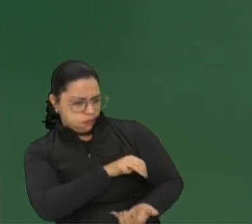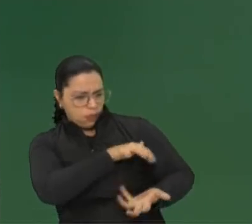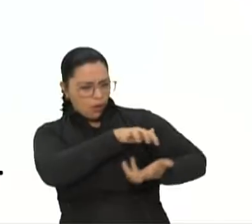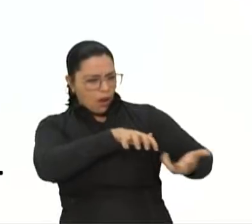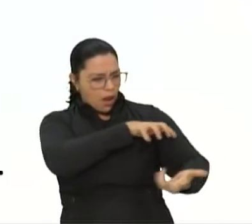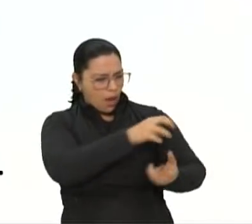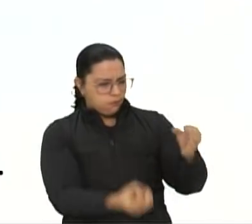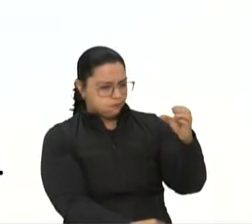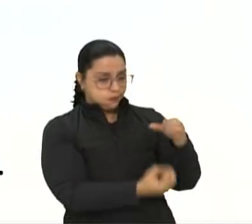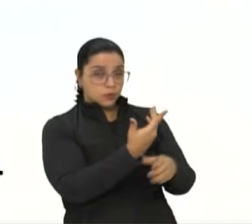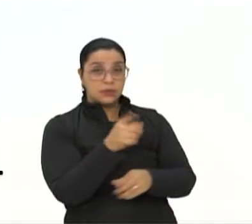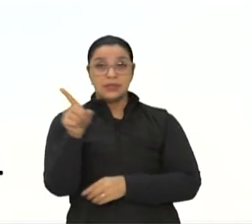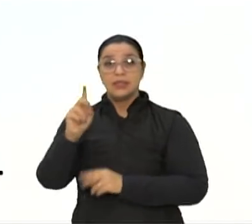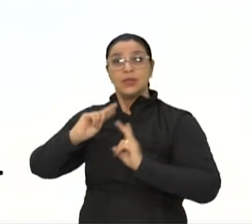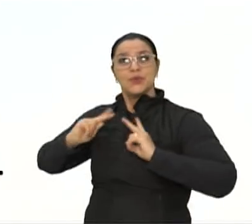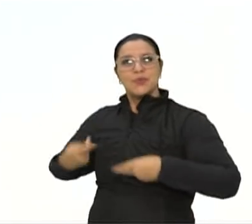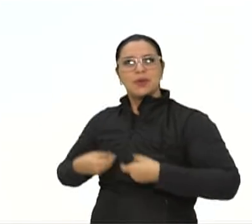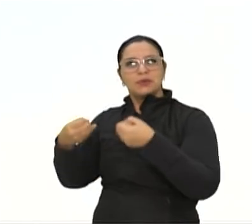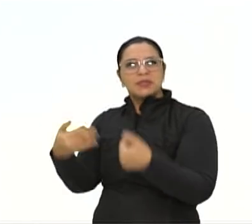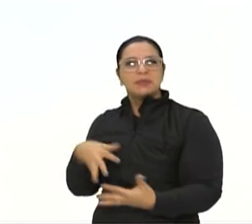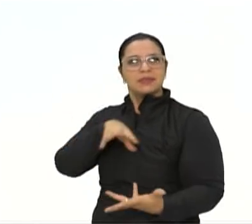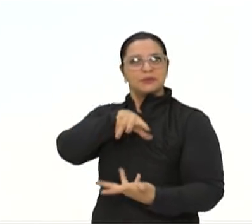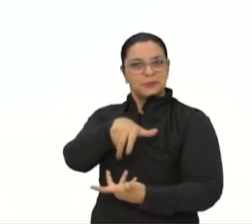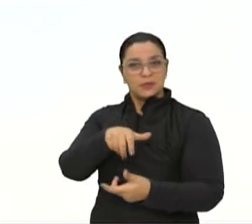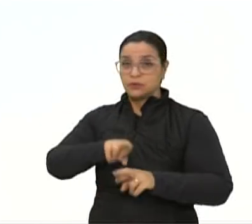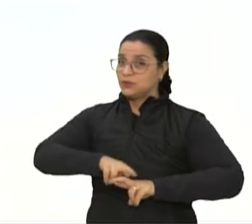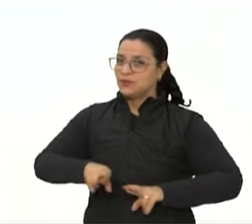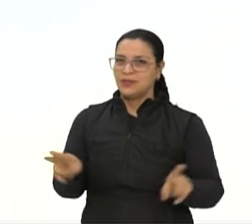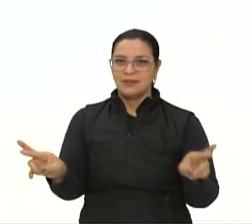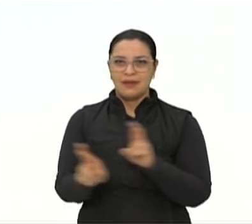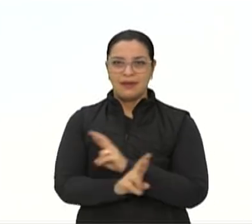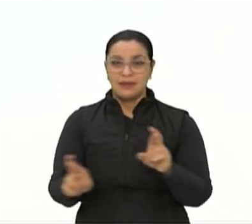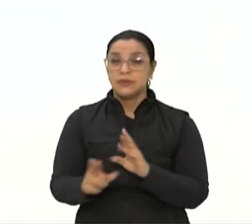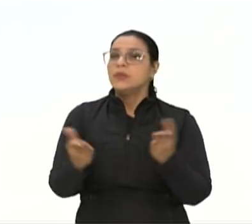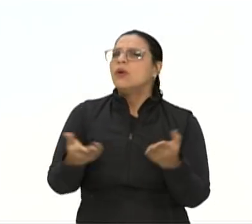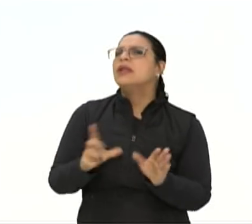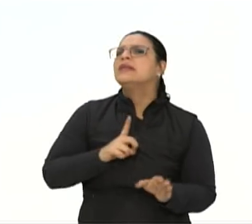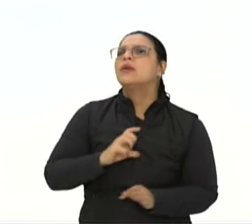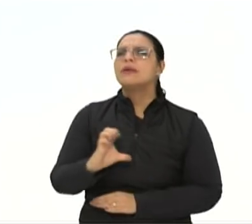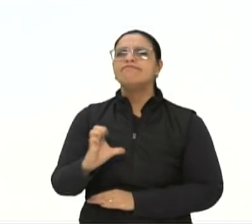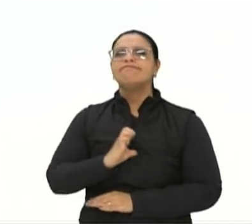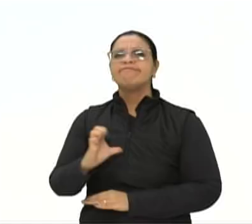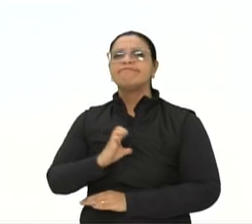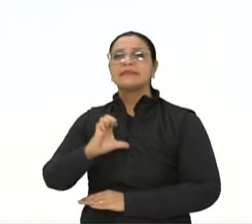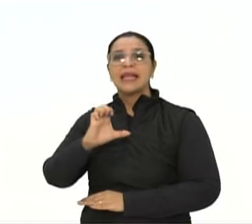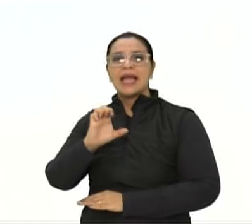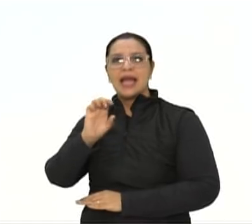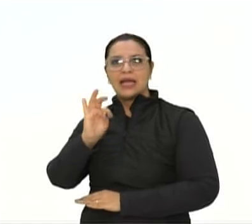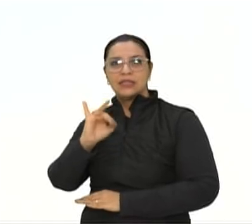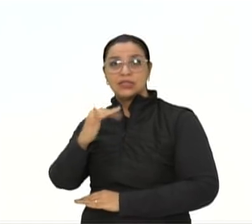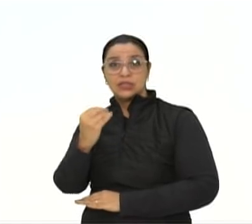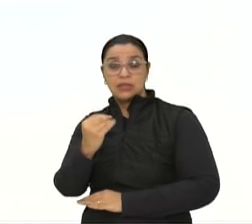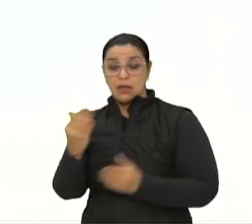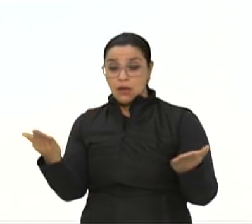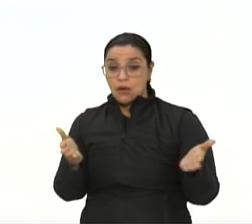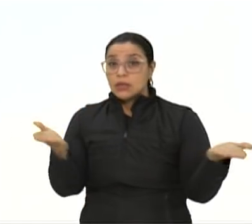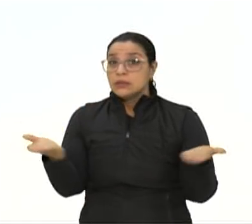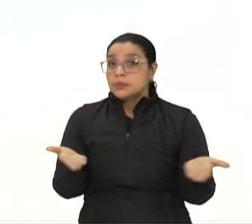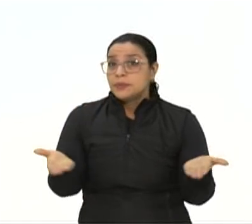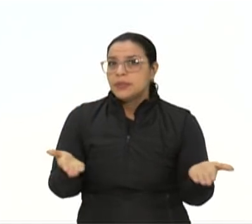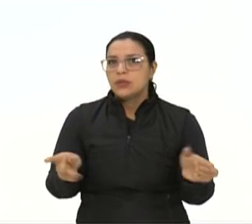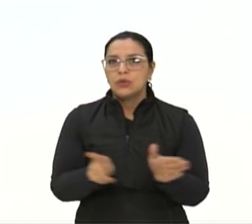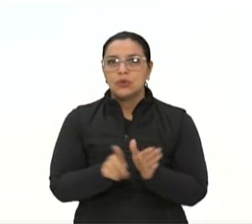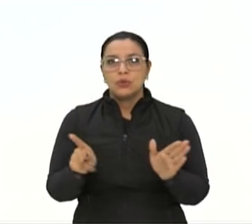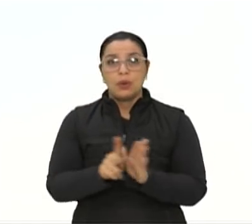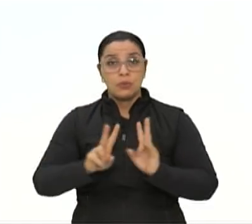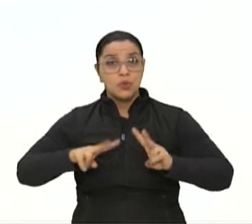ser humano explicando o mundo, tá? Essa relação aí. Então nós temos a ética, tá? Durante, né, o humanismo renascentista,